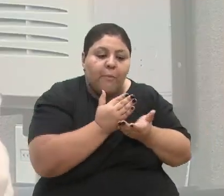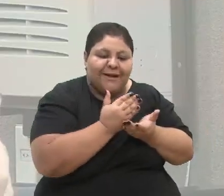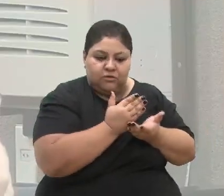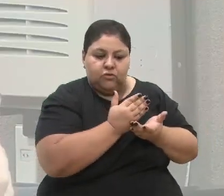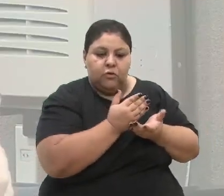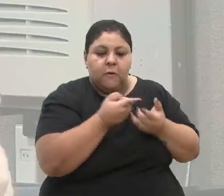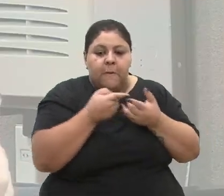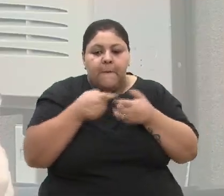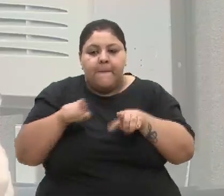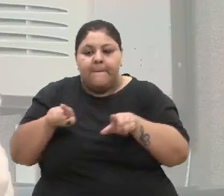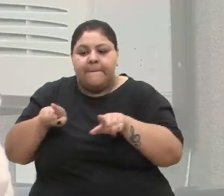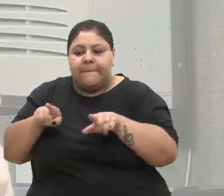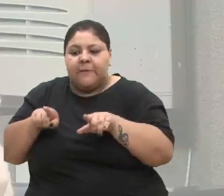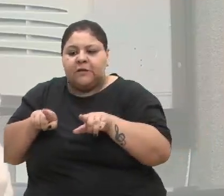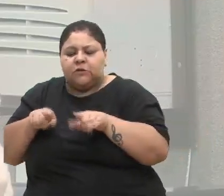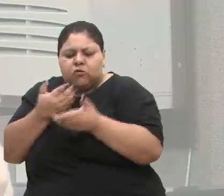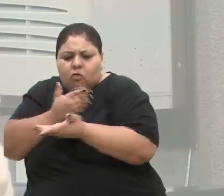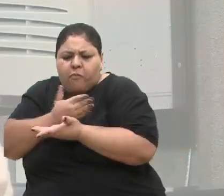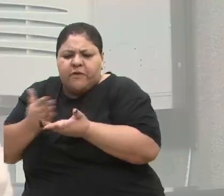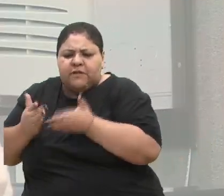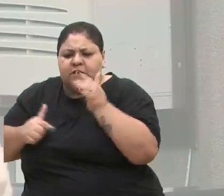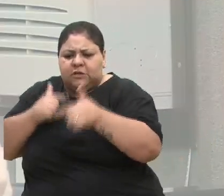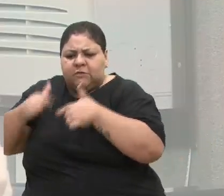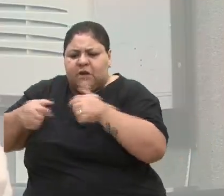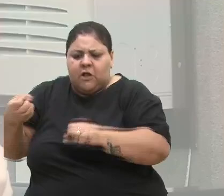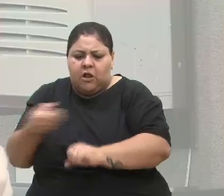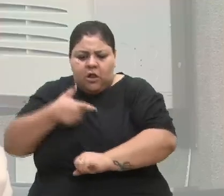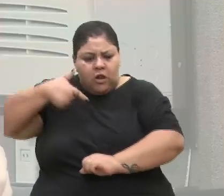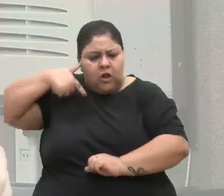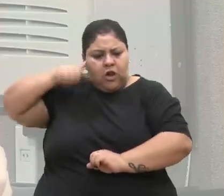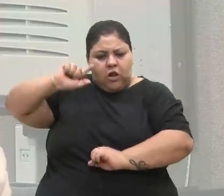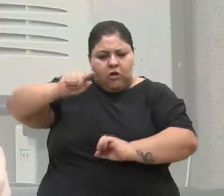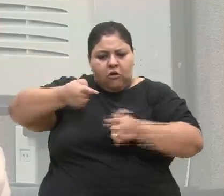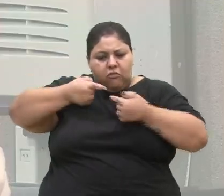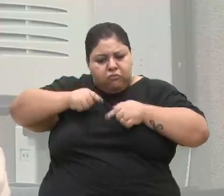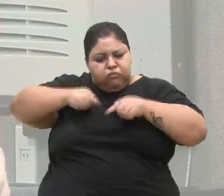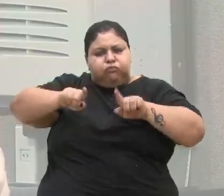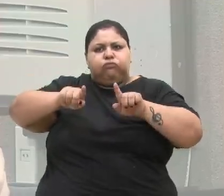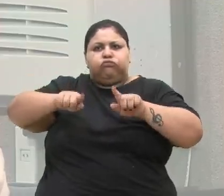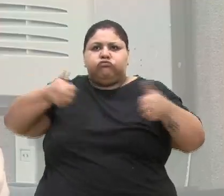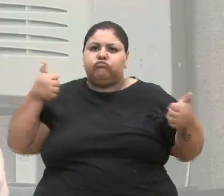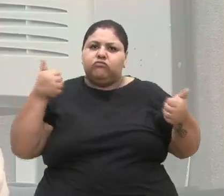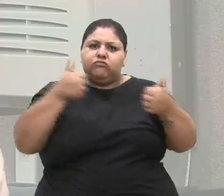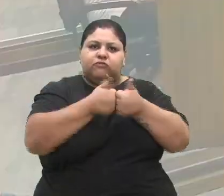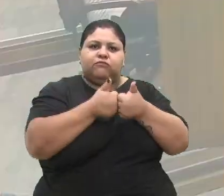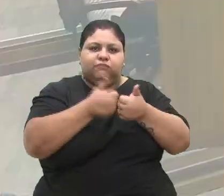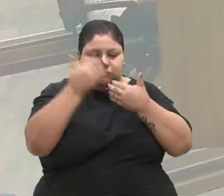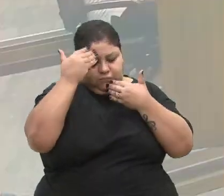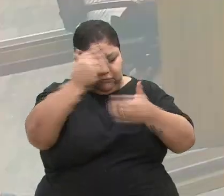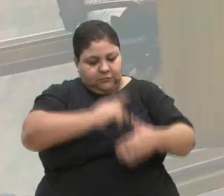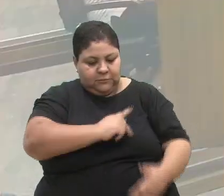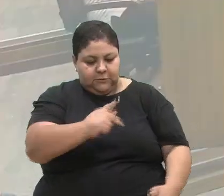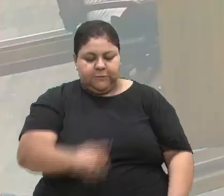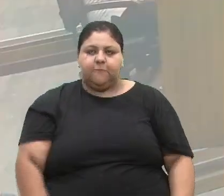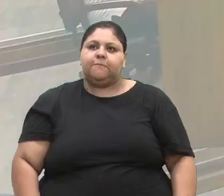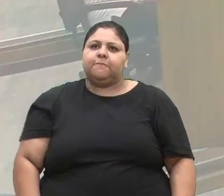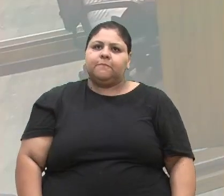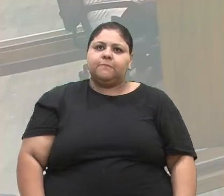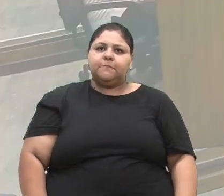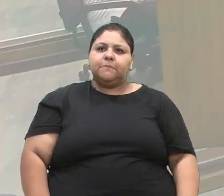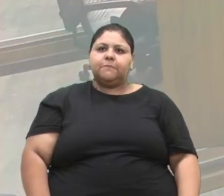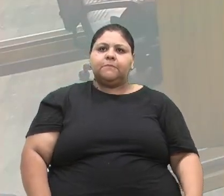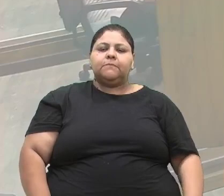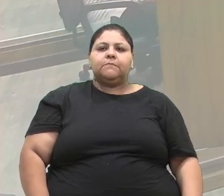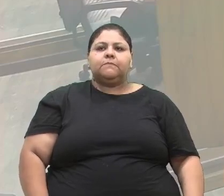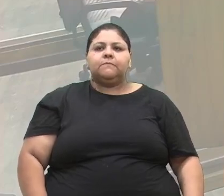um ponto de partida para novas conquistas e novos desafios. Vamos juntos! Muito obrigado, senhora presidente.